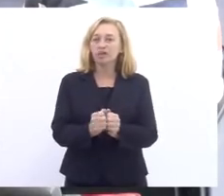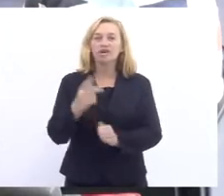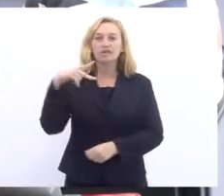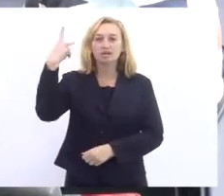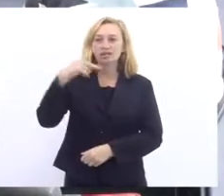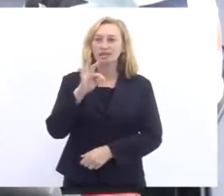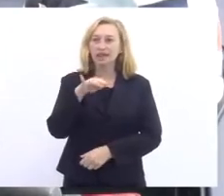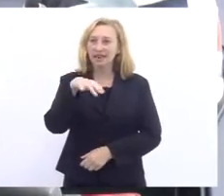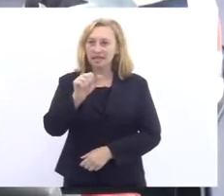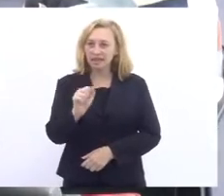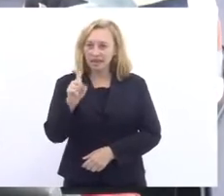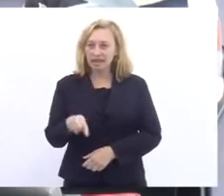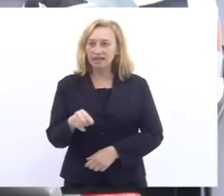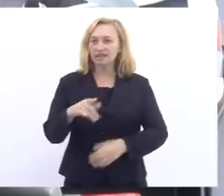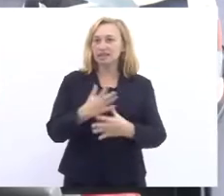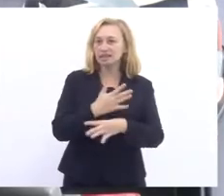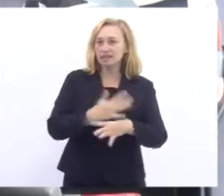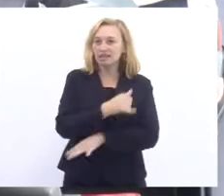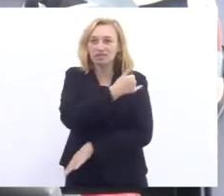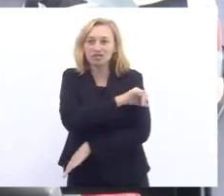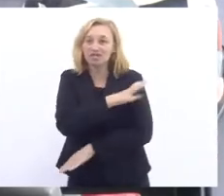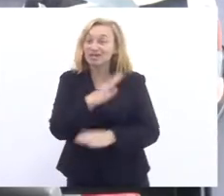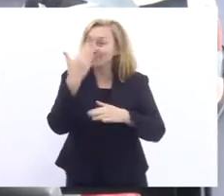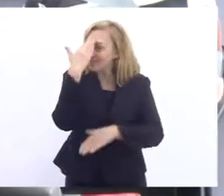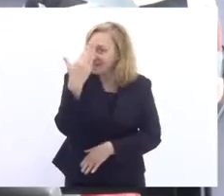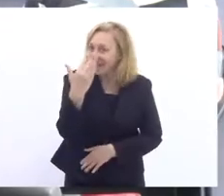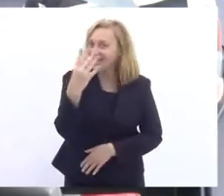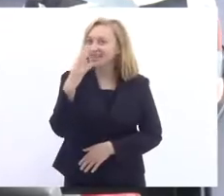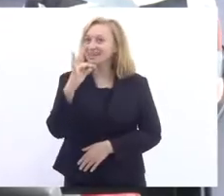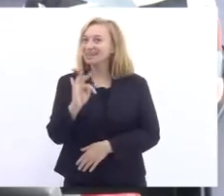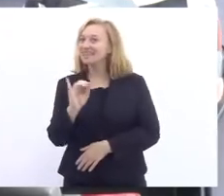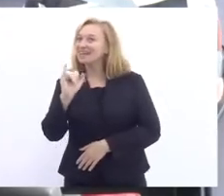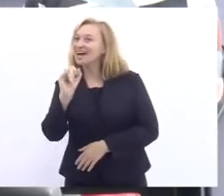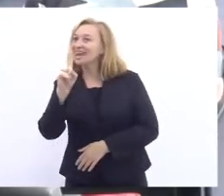vereadora thayná de Paula da cidade do Rio de Janeiro Muito obrigado Tainá